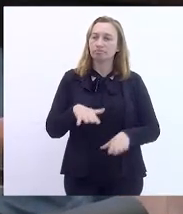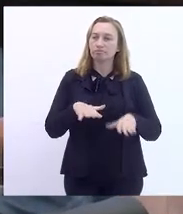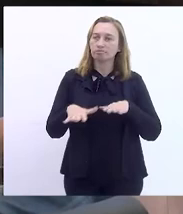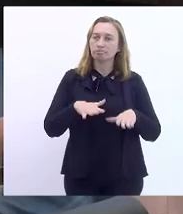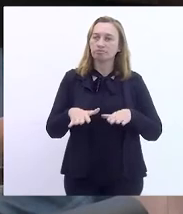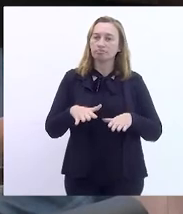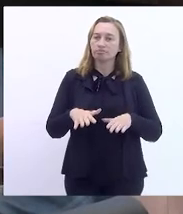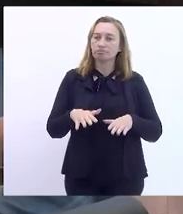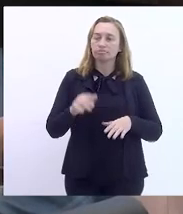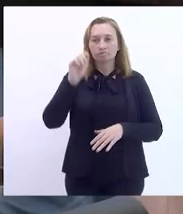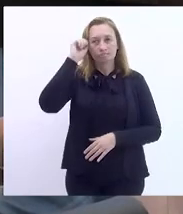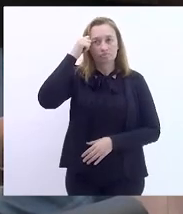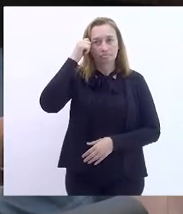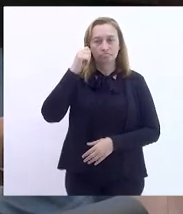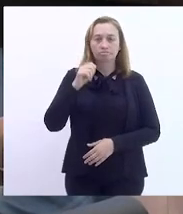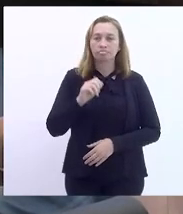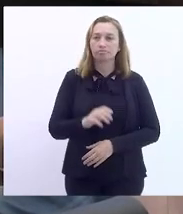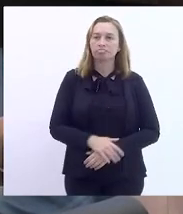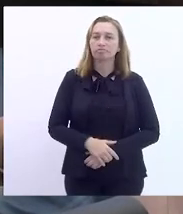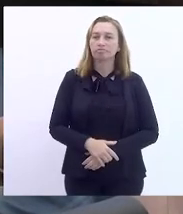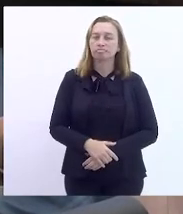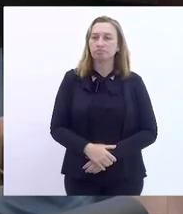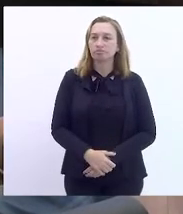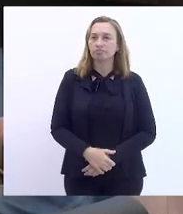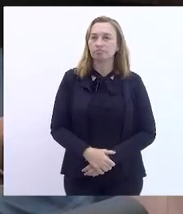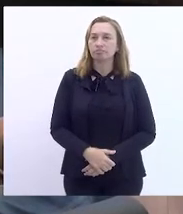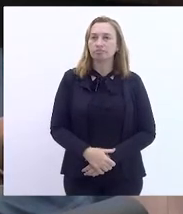movimento negro perifa zumbi